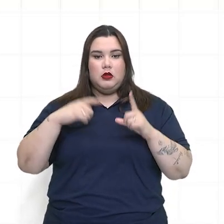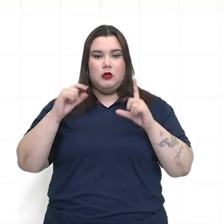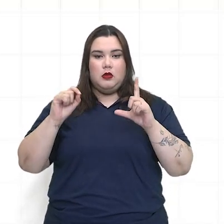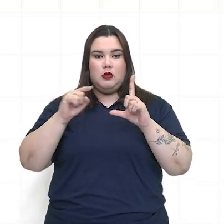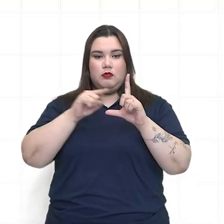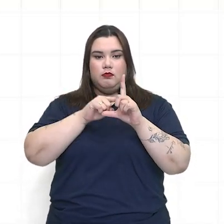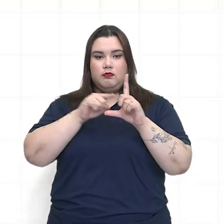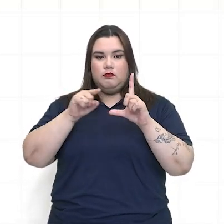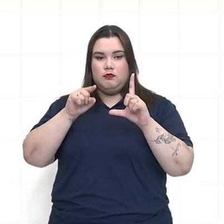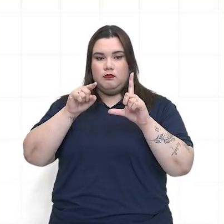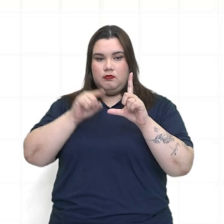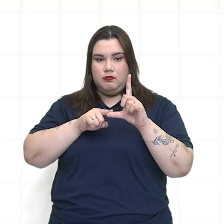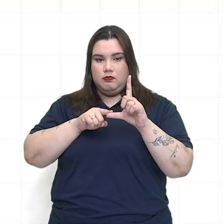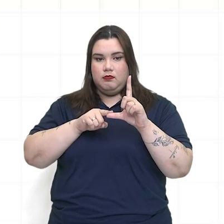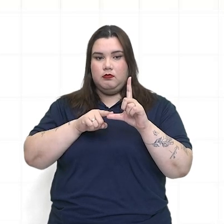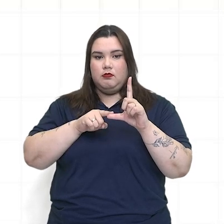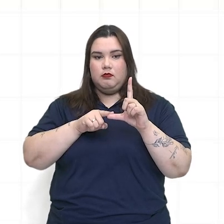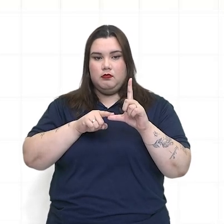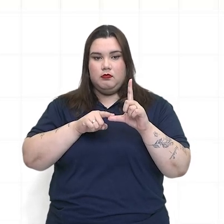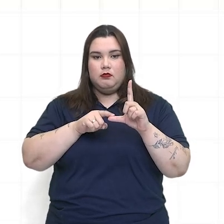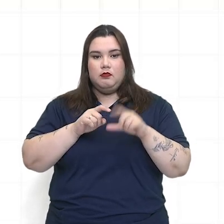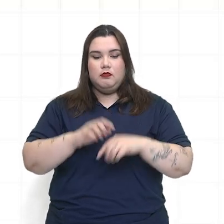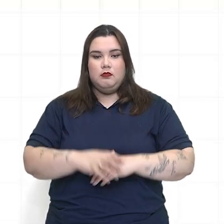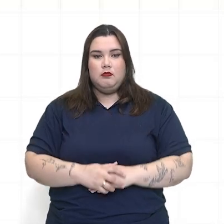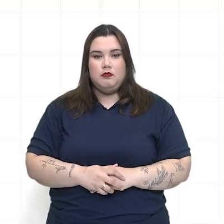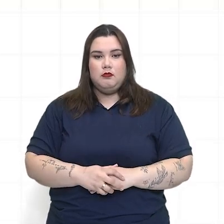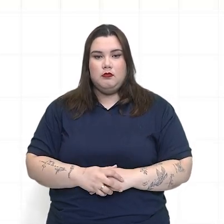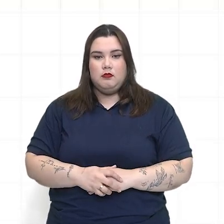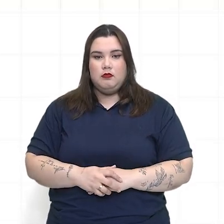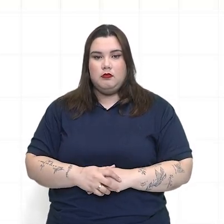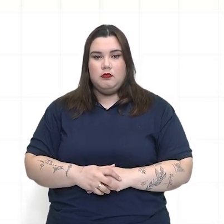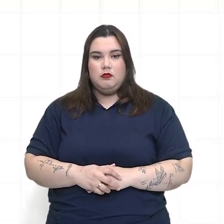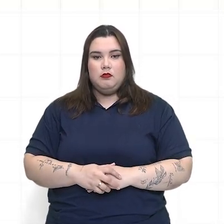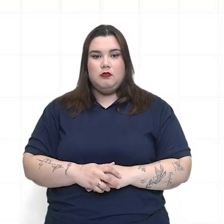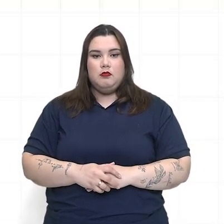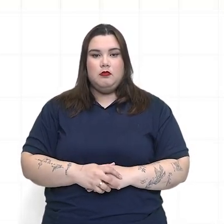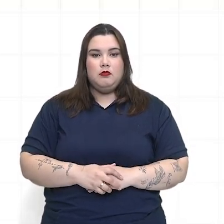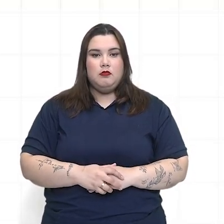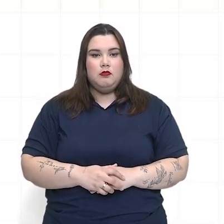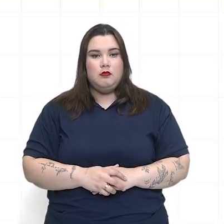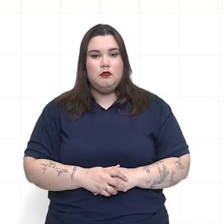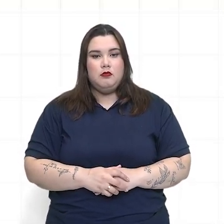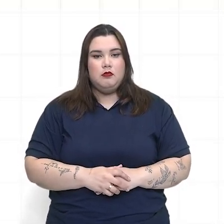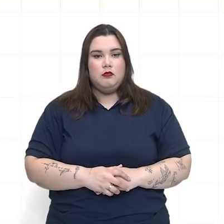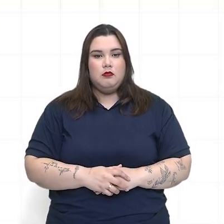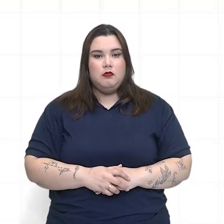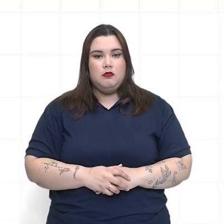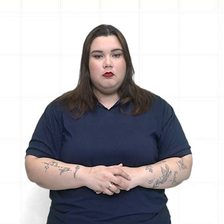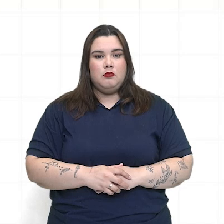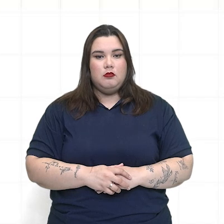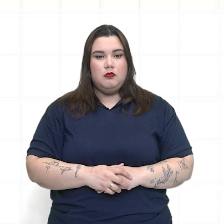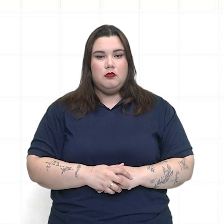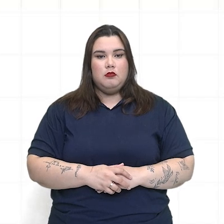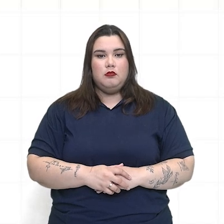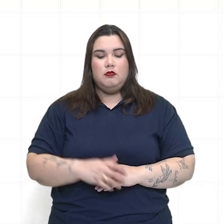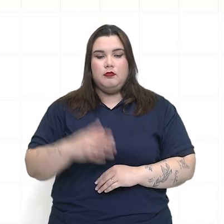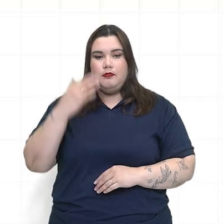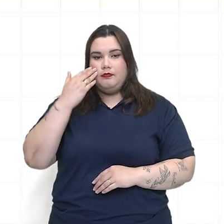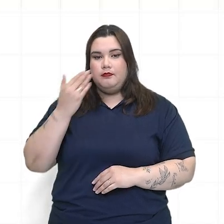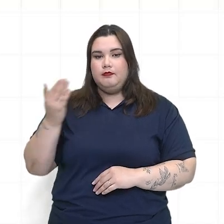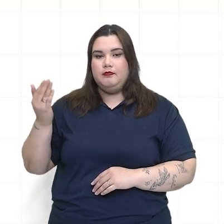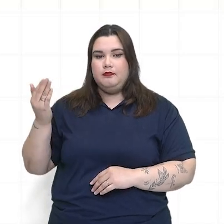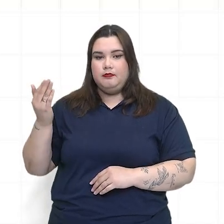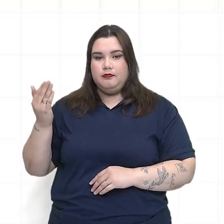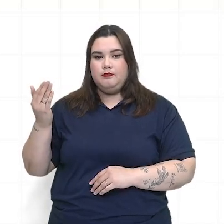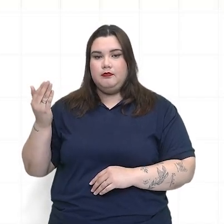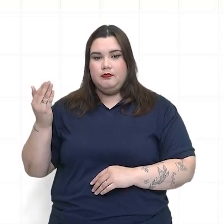ó. Vou colocar aqui em roxo, será que dá para vocês verem? Ele teria que ter essa medida aqui,